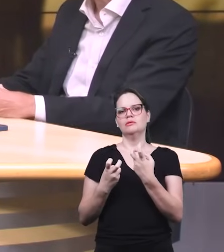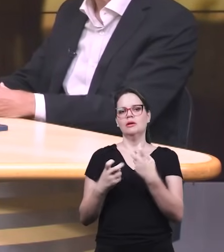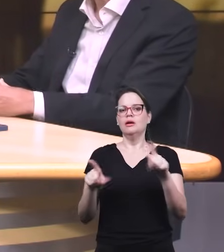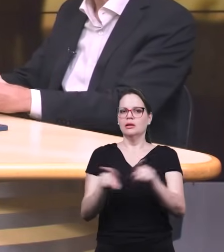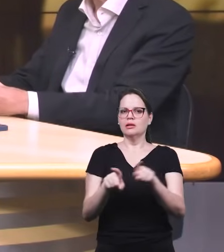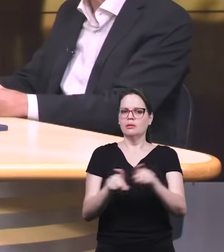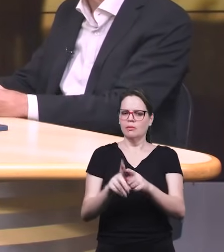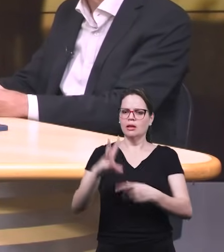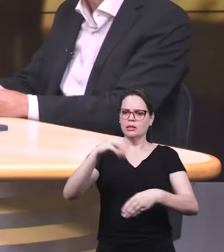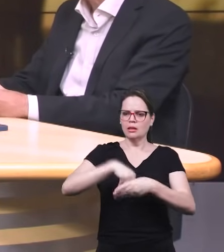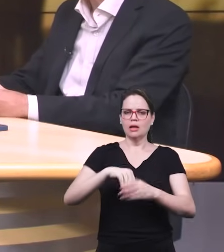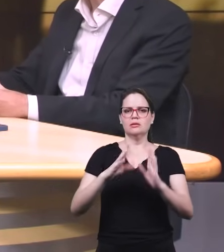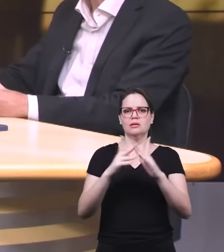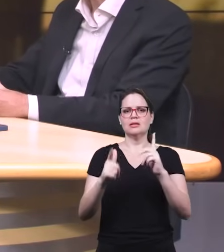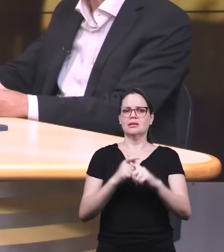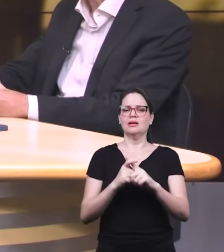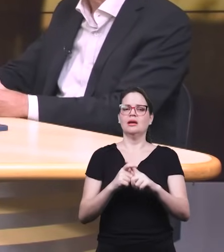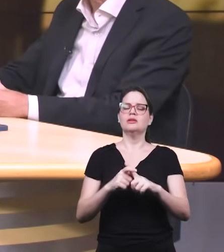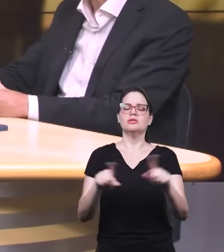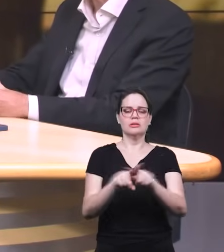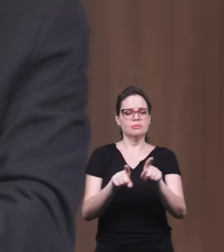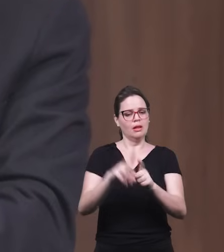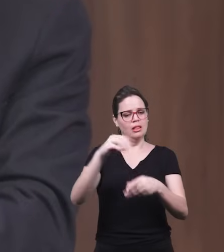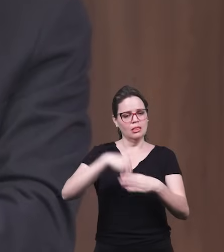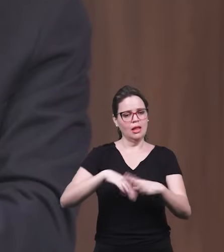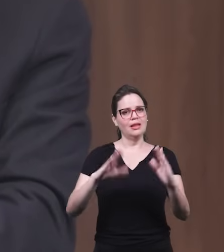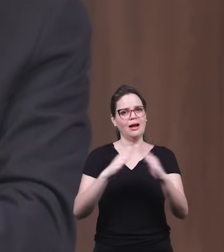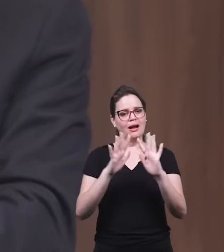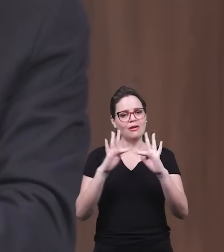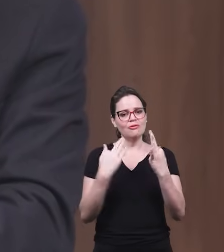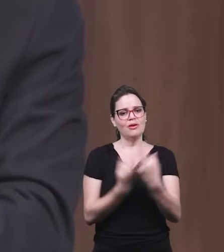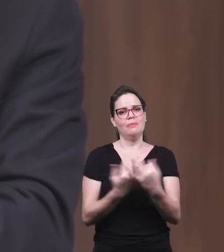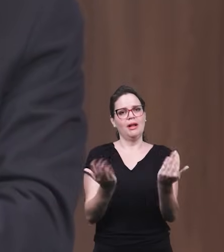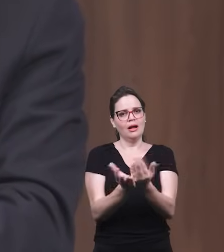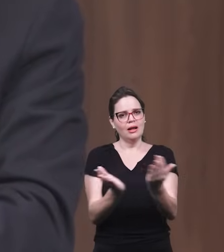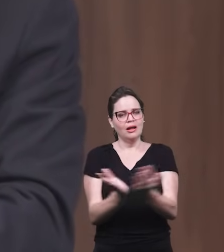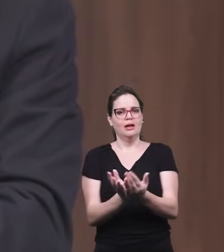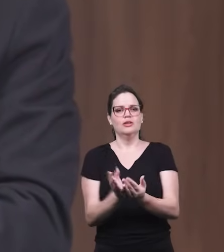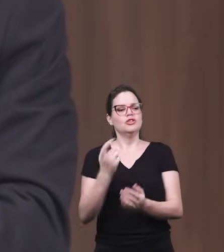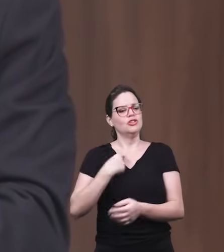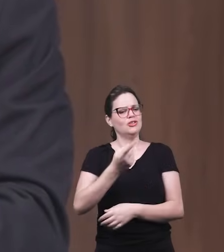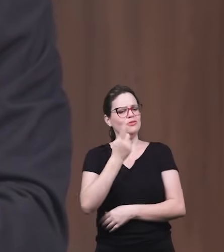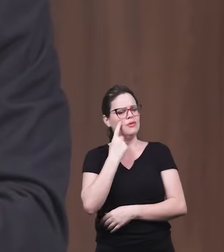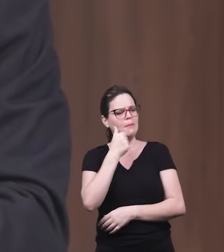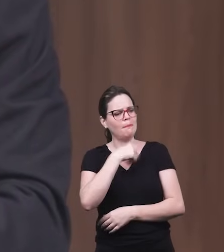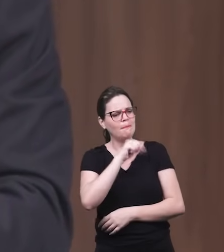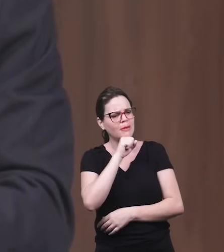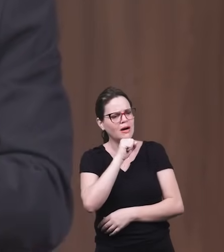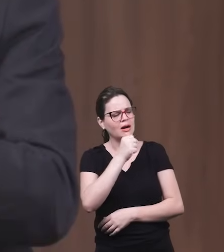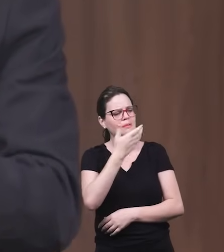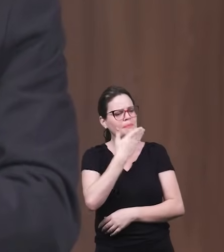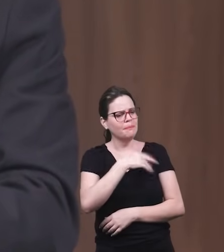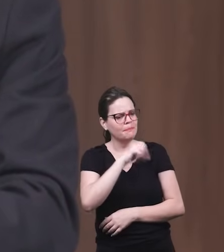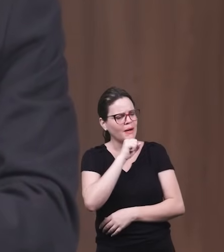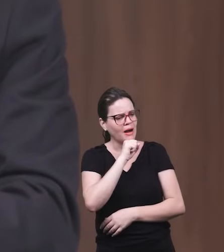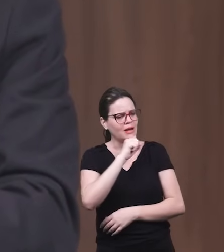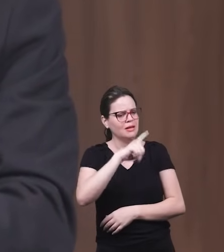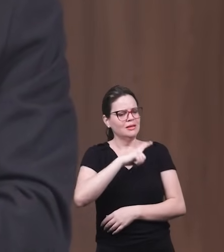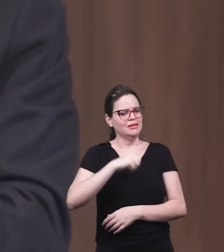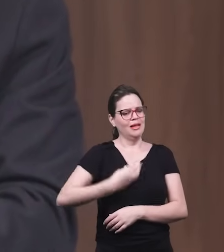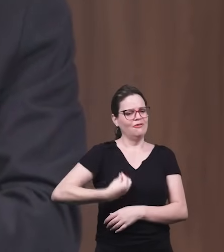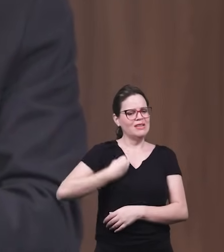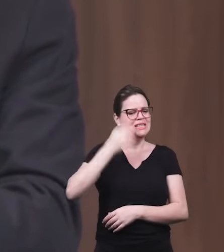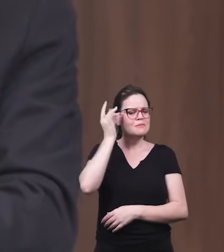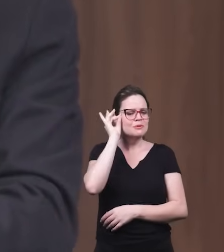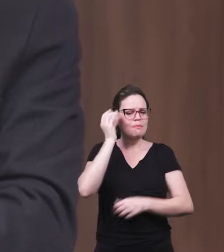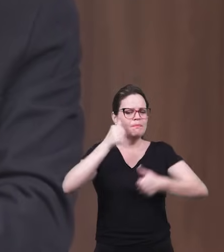estão adoecendo espiritualmente, emocionalmente, Sim. mentalmente, reflexo que